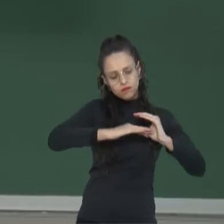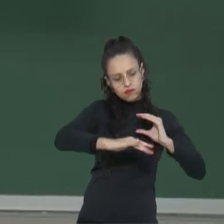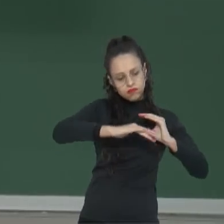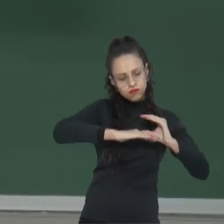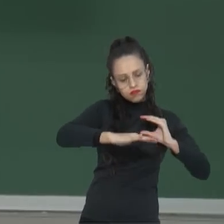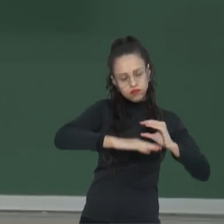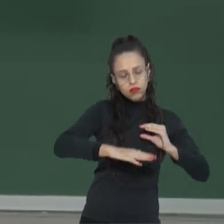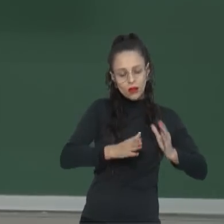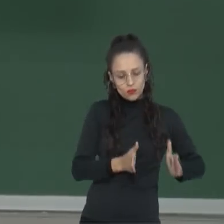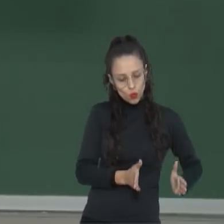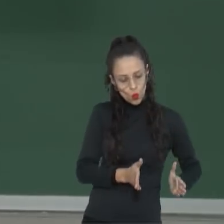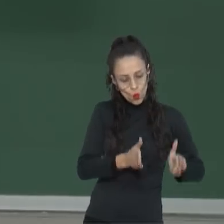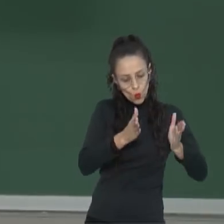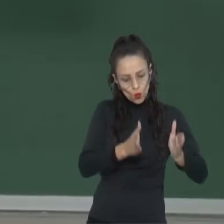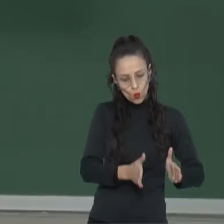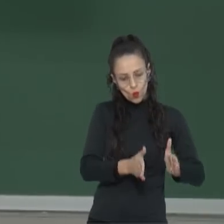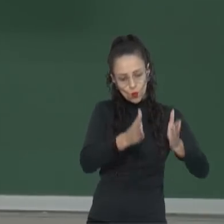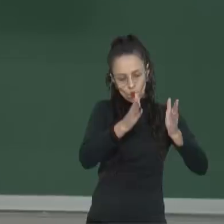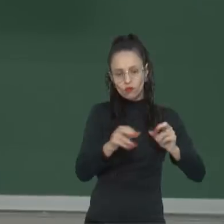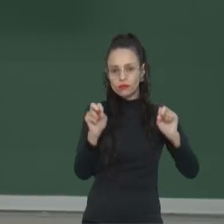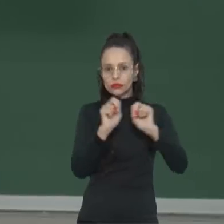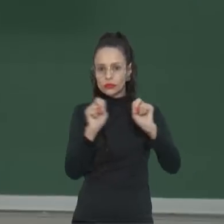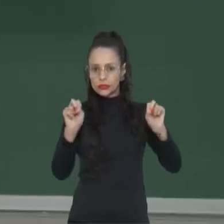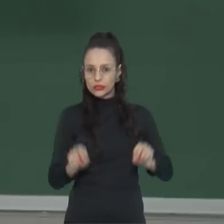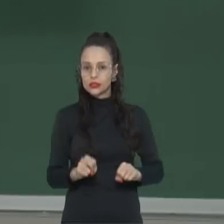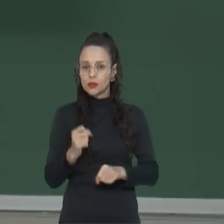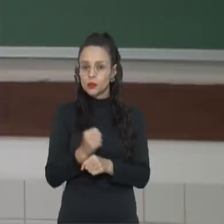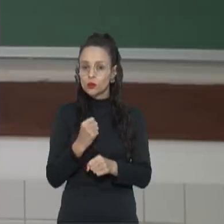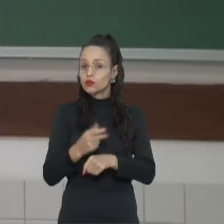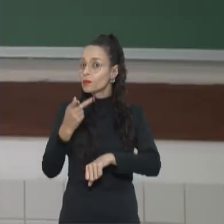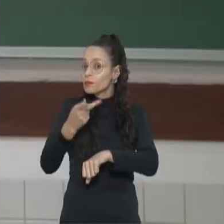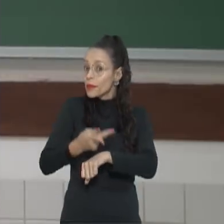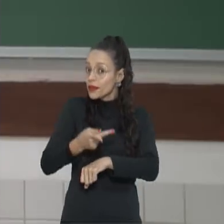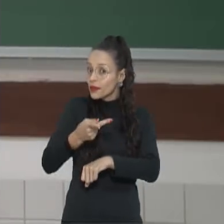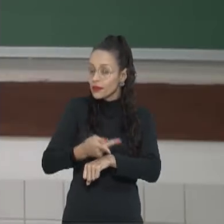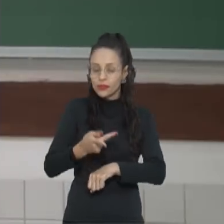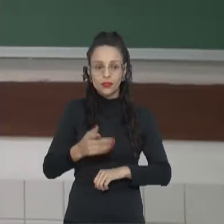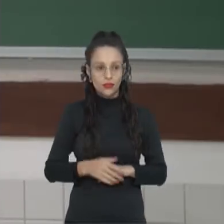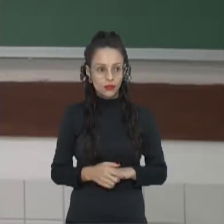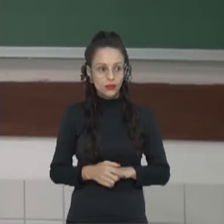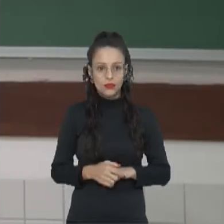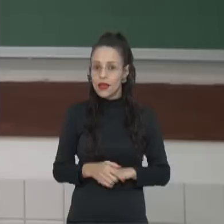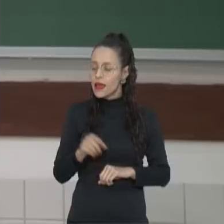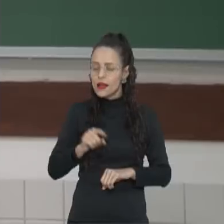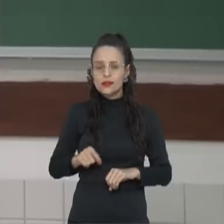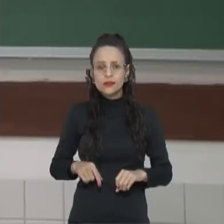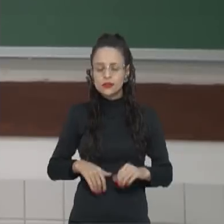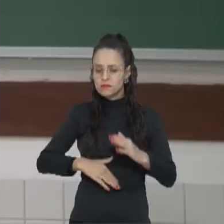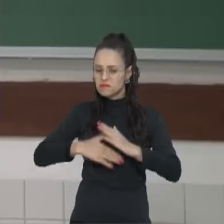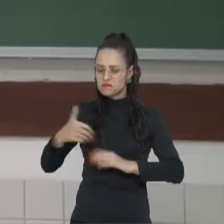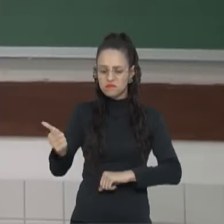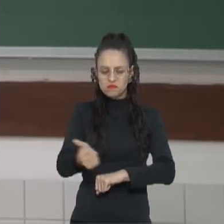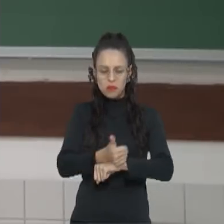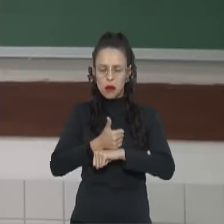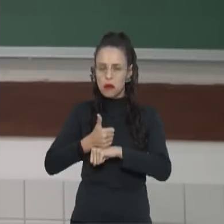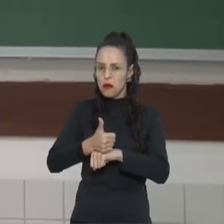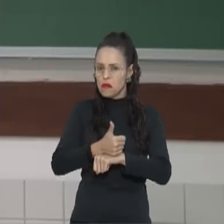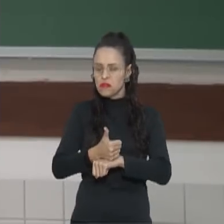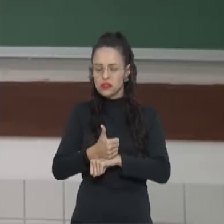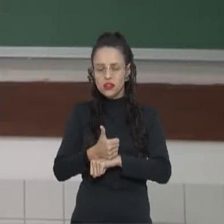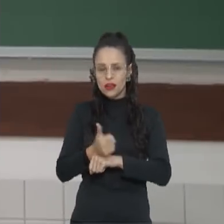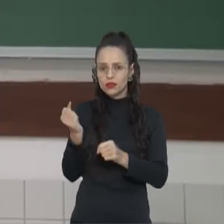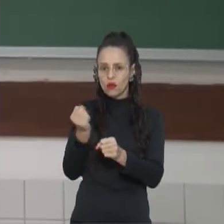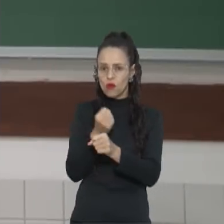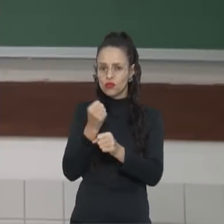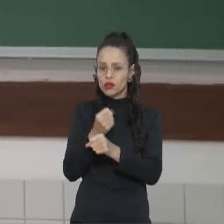confinados entre muros, sempre com um sistema de construções de pedra. Então, assim, eles se tornaram especialistas em construções com pedras. Essa é a